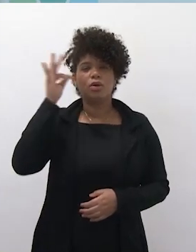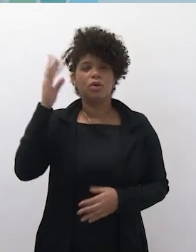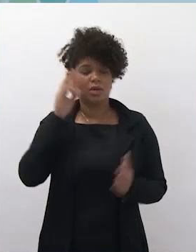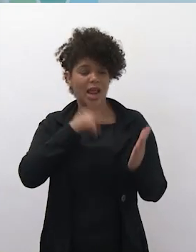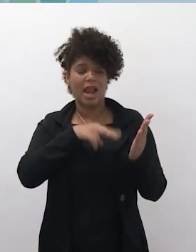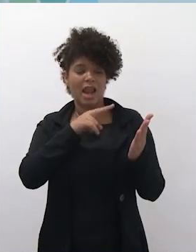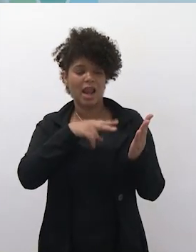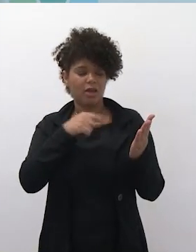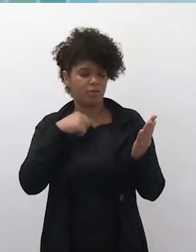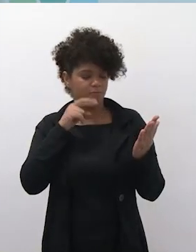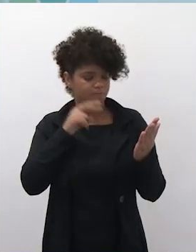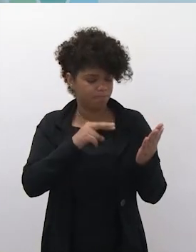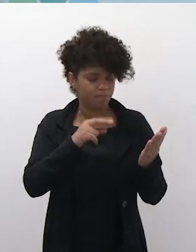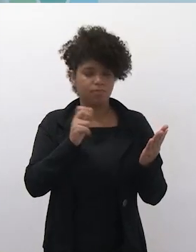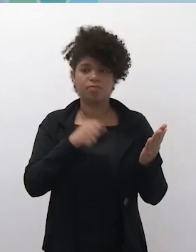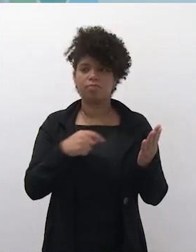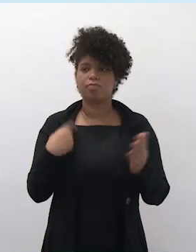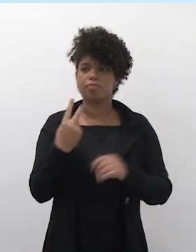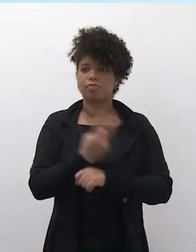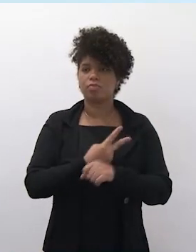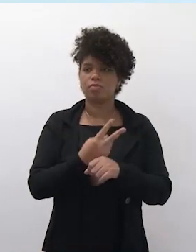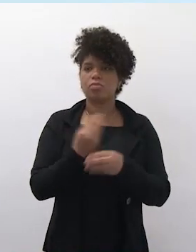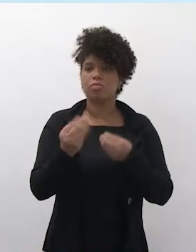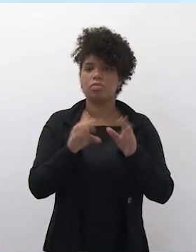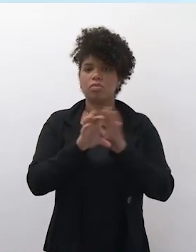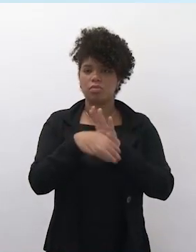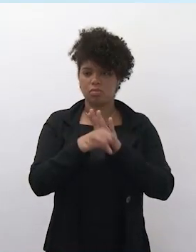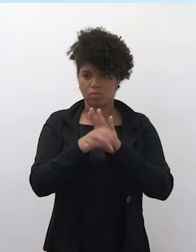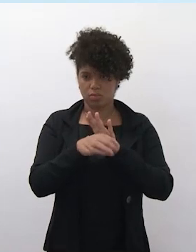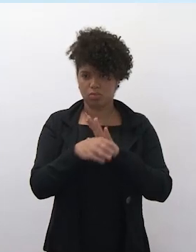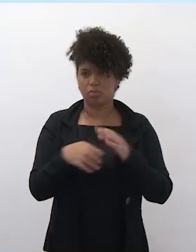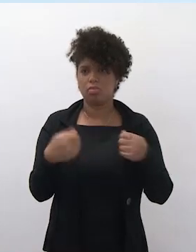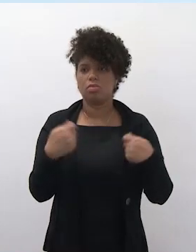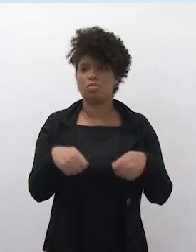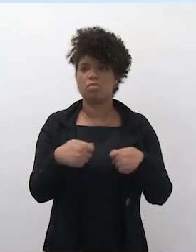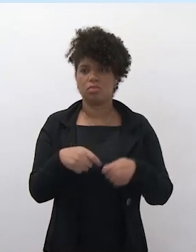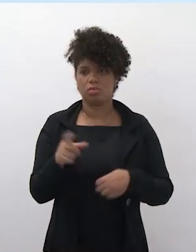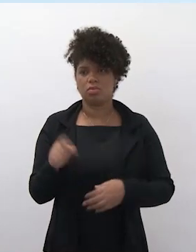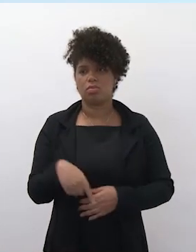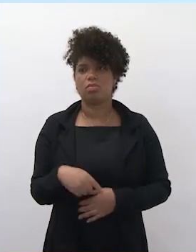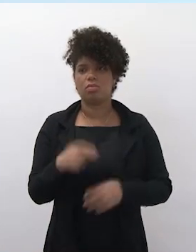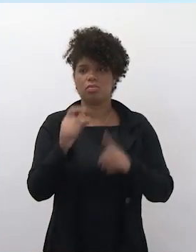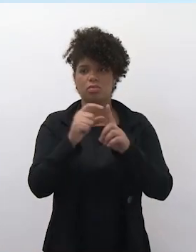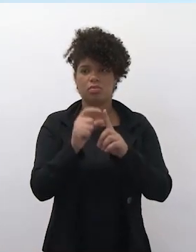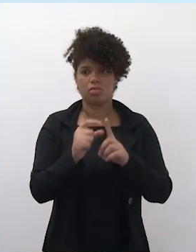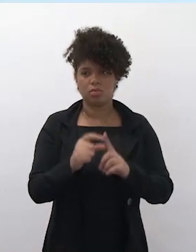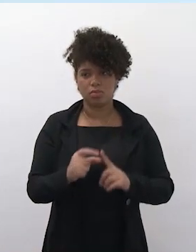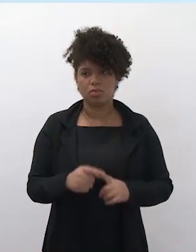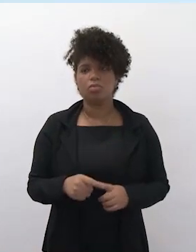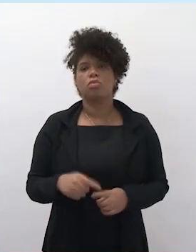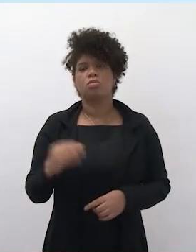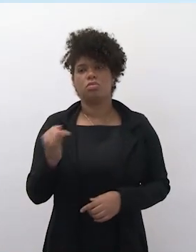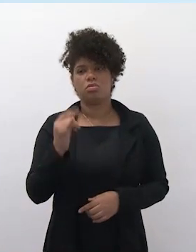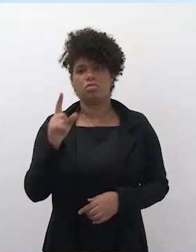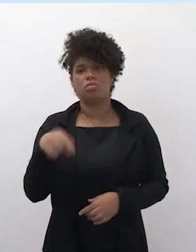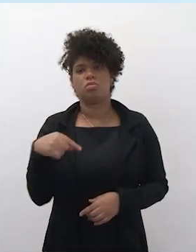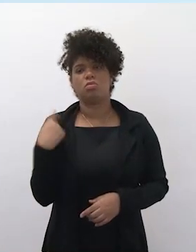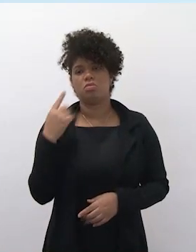né? Então a gente vai buscar essa lente com os conceitos, que são essas palavras, né, esses termos